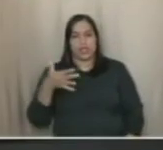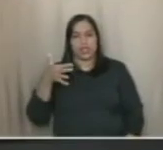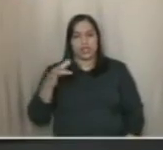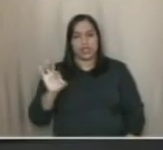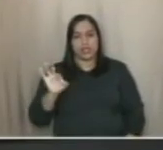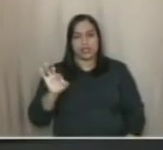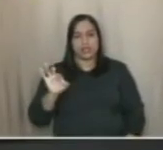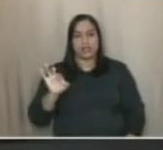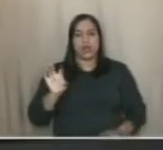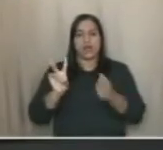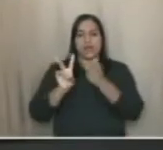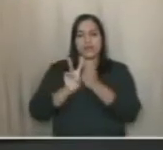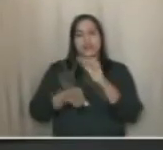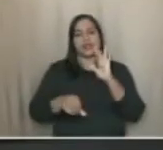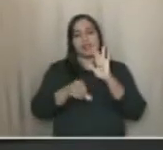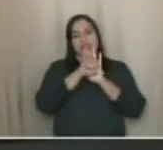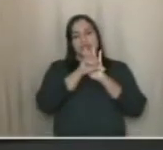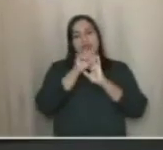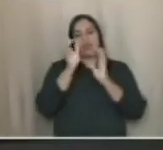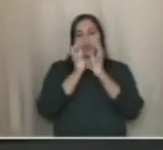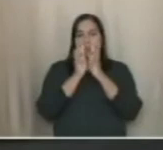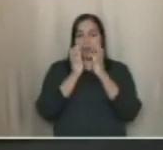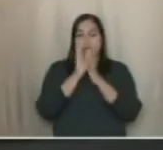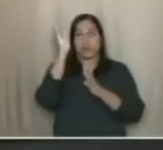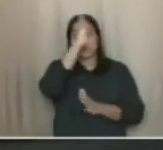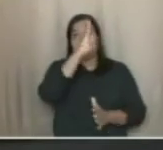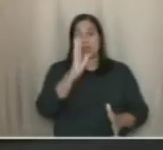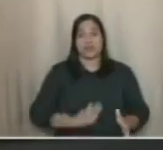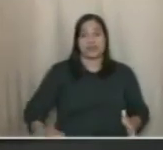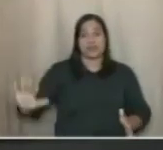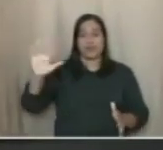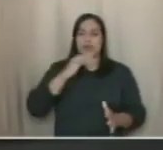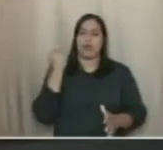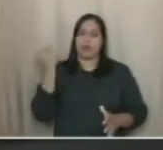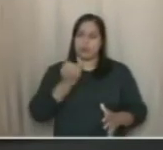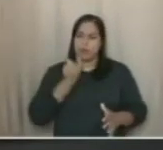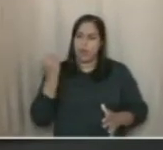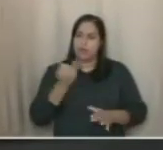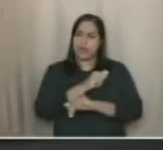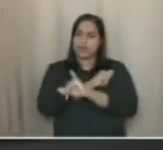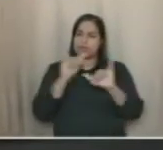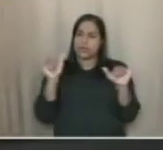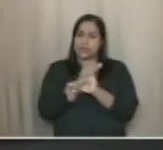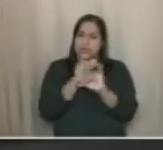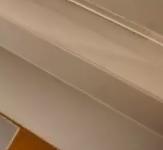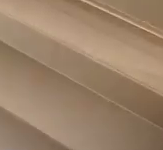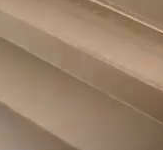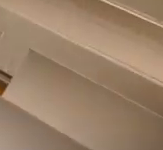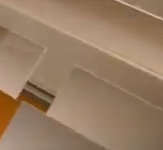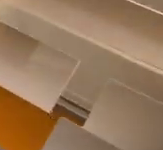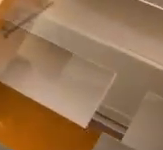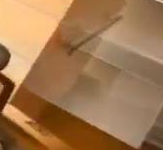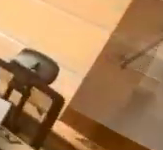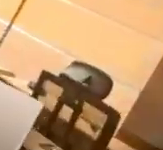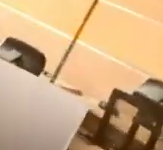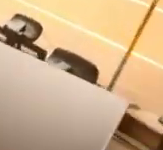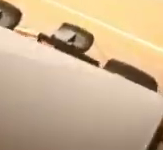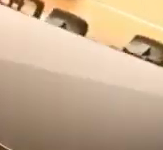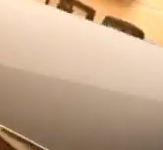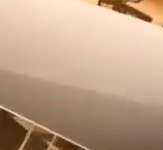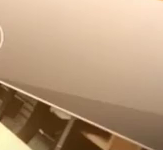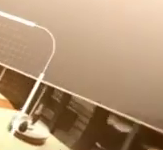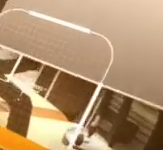10ª vara criminal do Recife no para o Brasil e a importante que a gente de Publicidade a essa decisão e